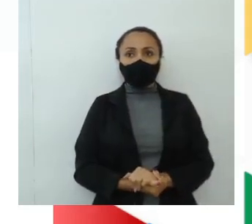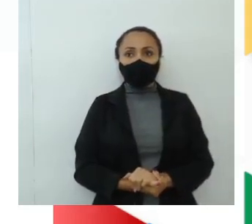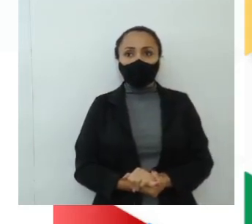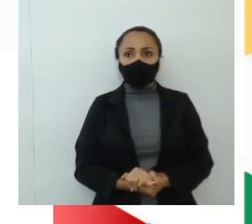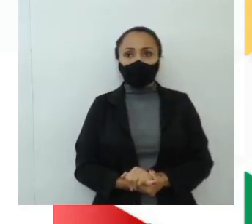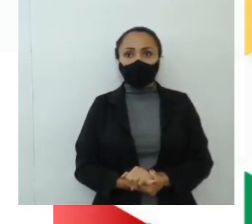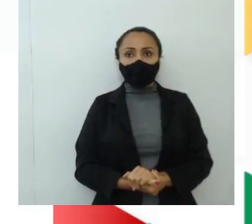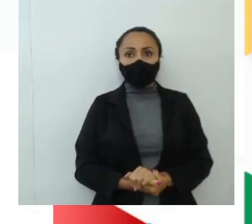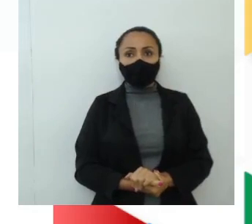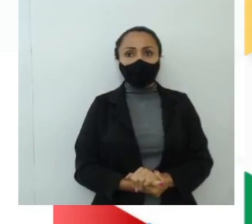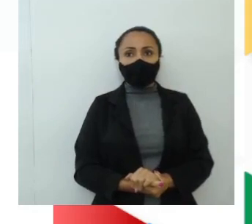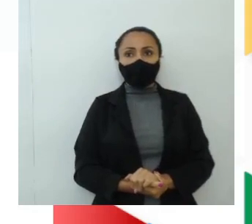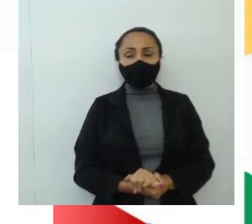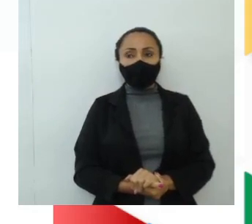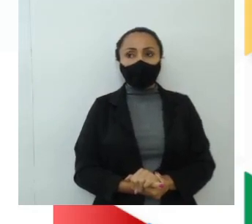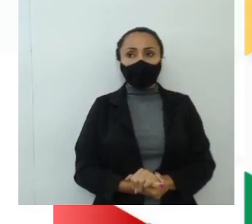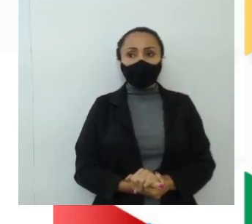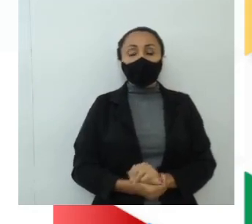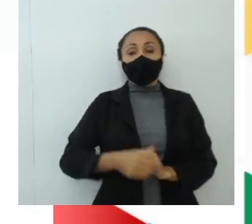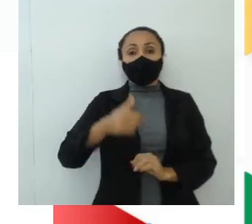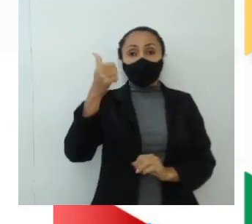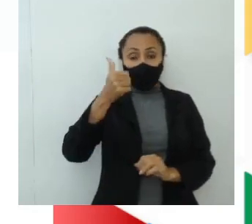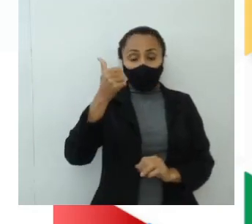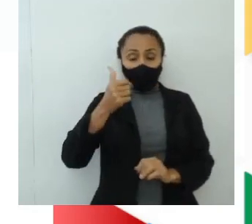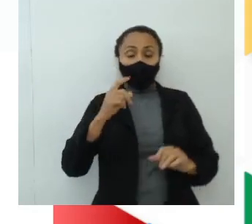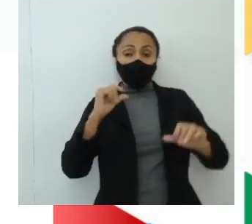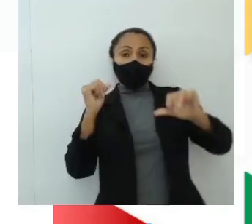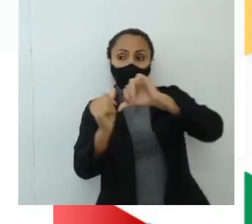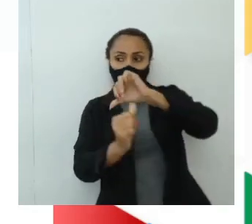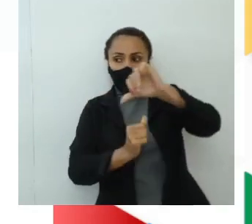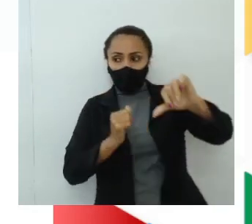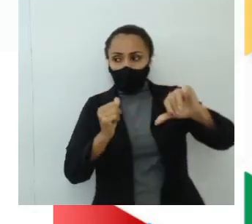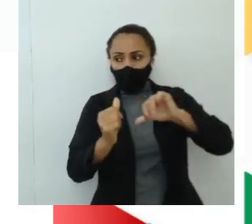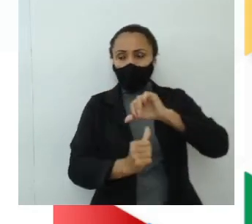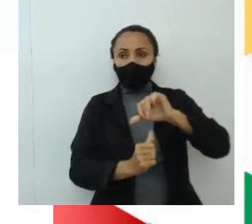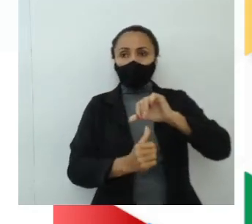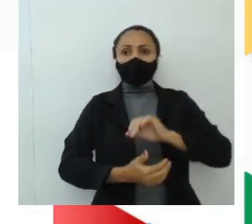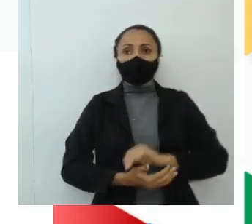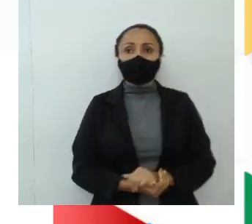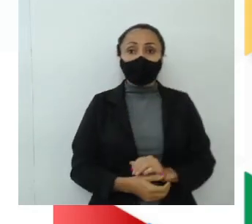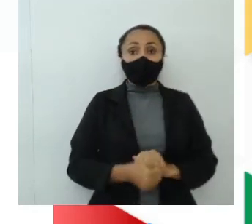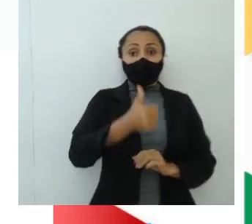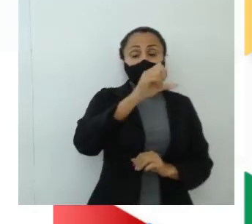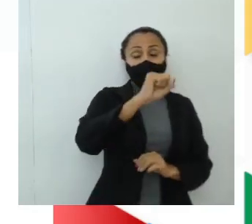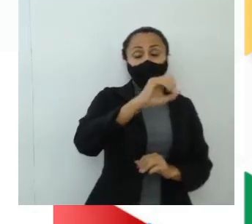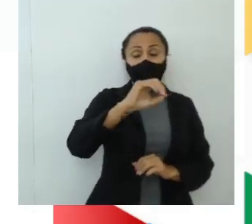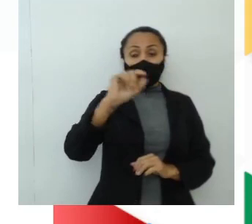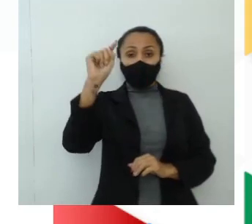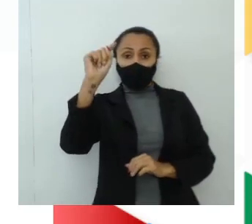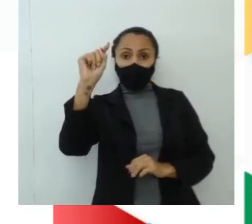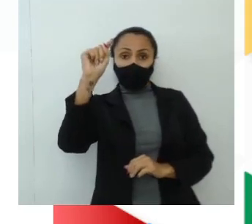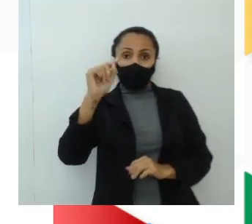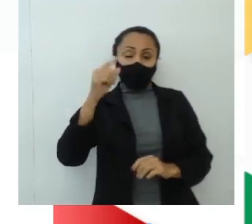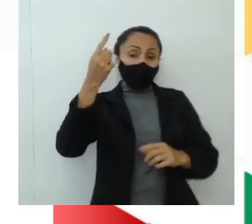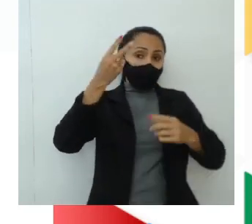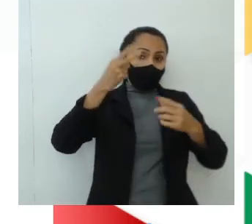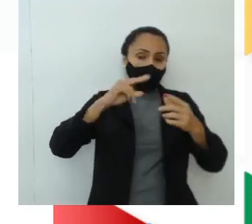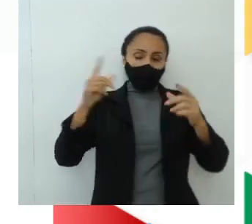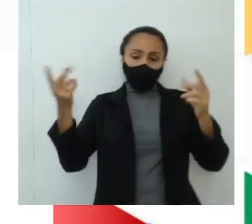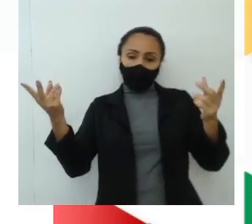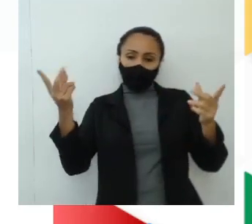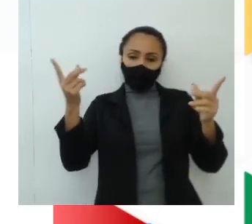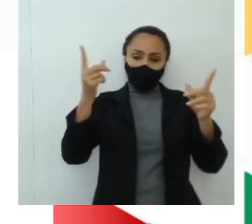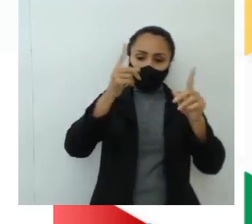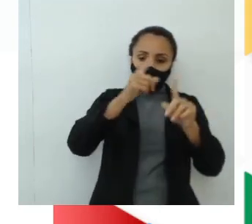encaixa? Primeiro, faz a mudança, né? Dá um giro de 180 graus. Depois, ele vai para outra